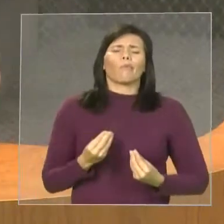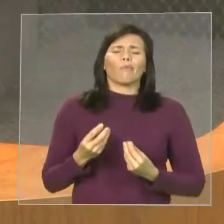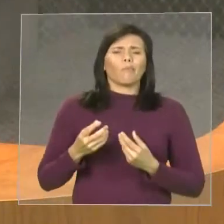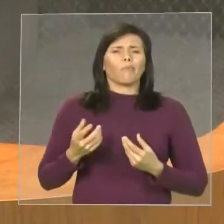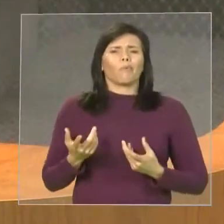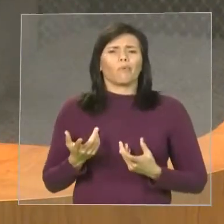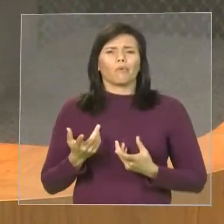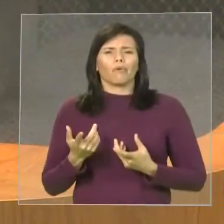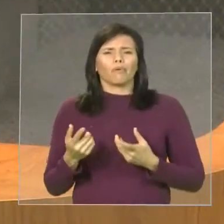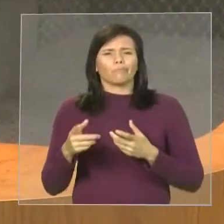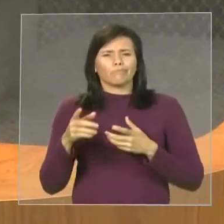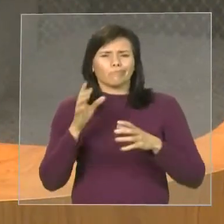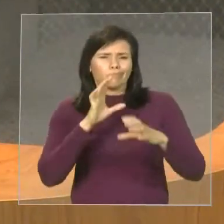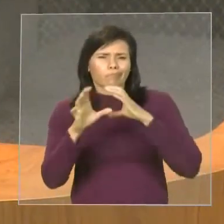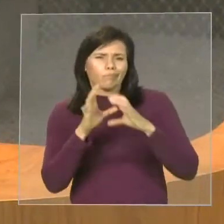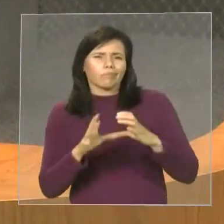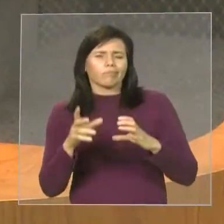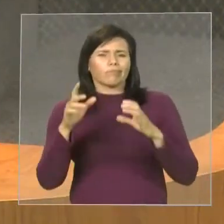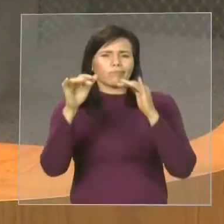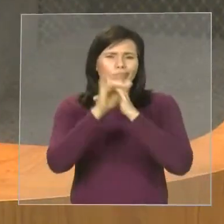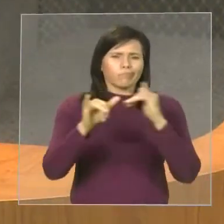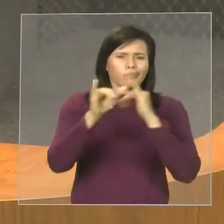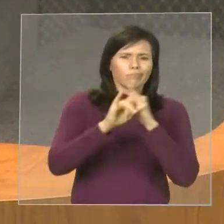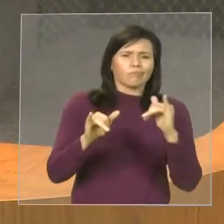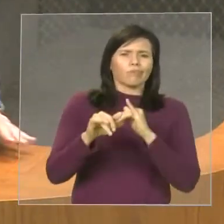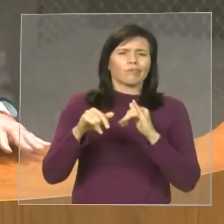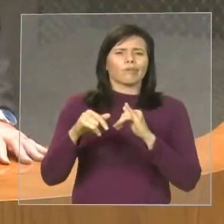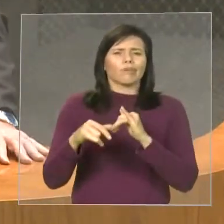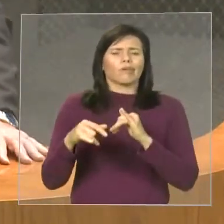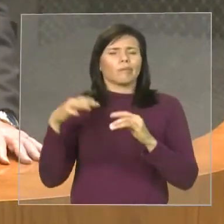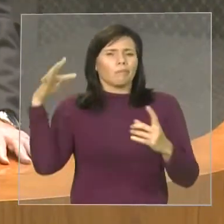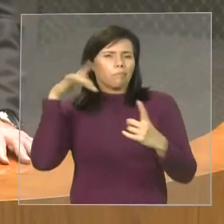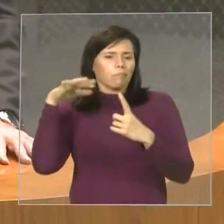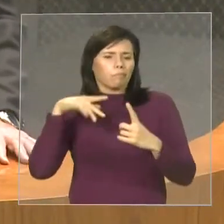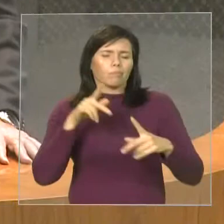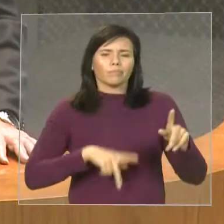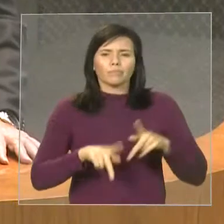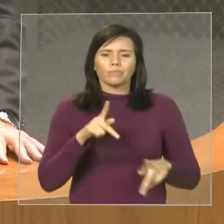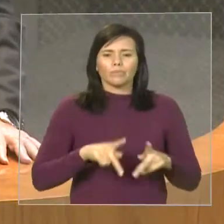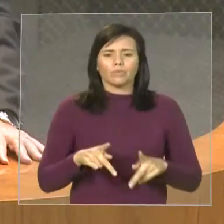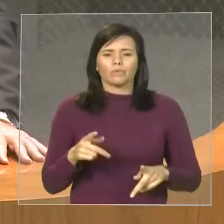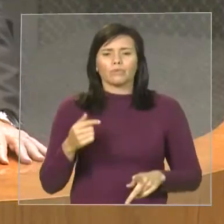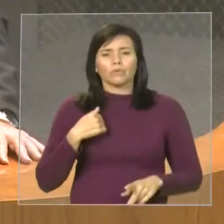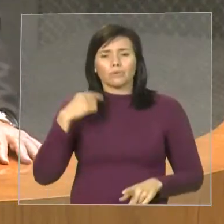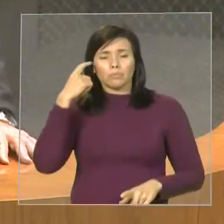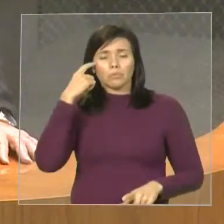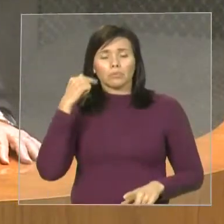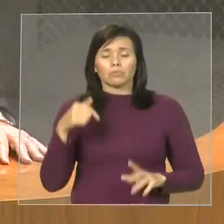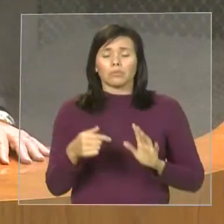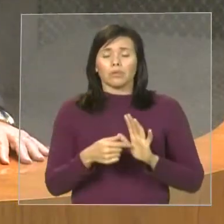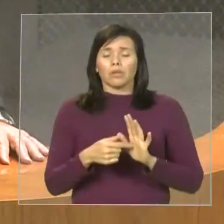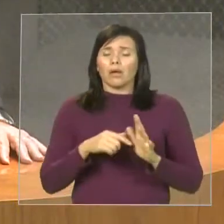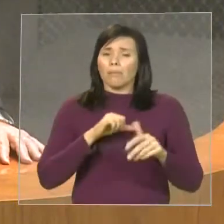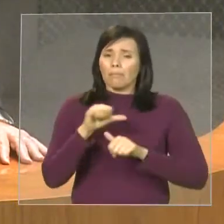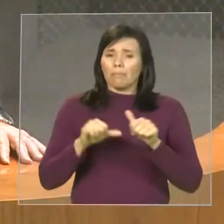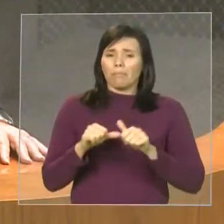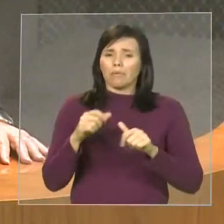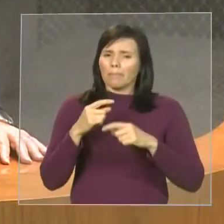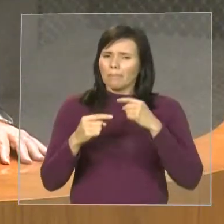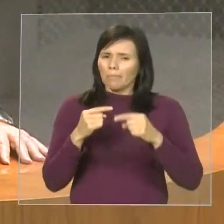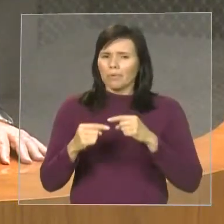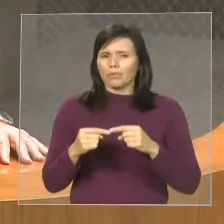para a população como um produto. Então, neste tema, a reforma política pecou e pecou